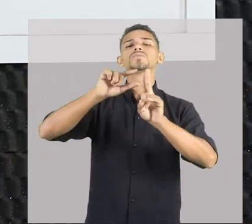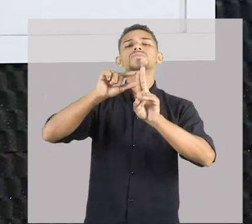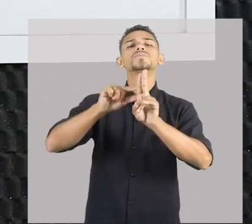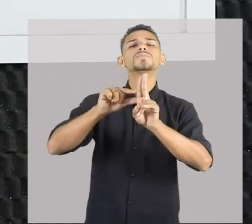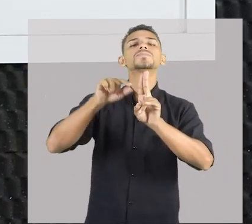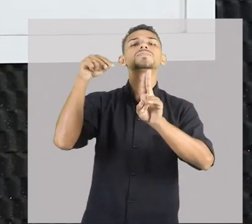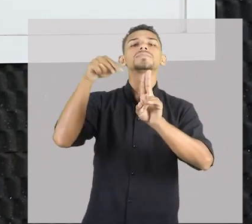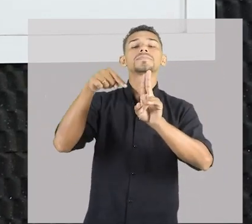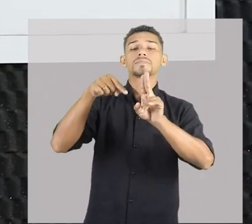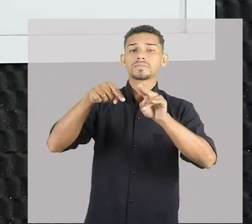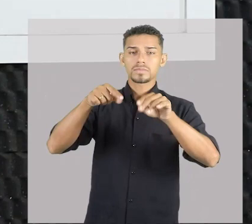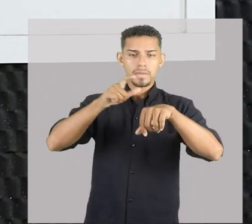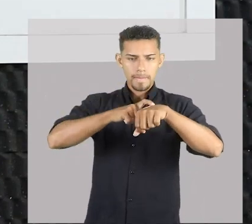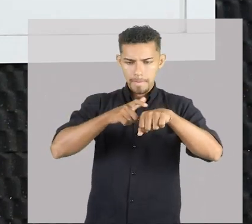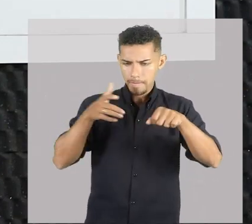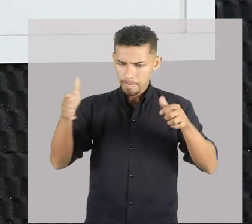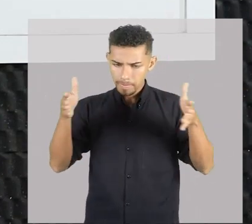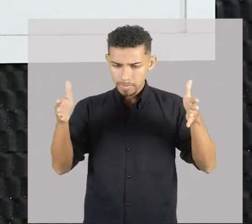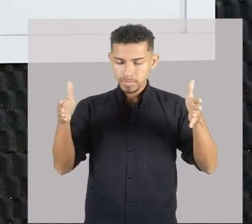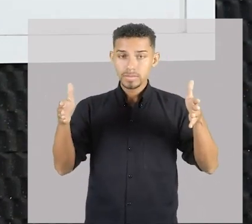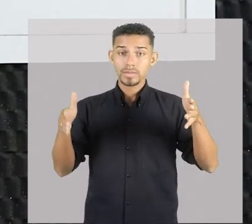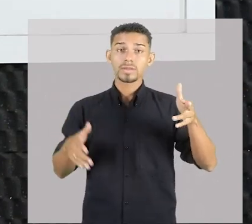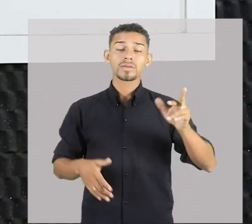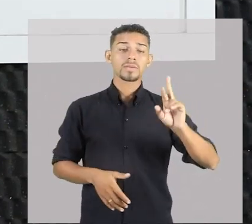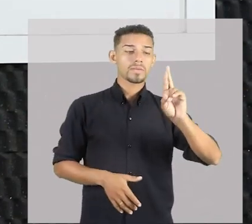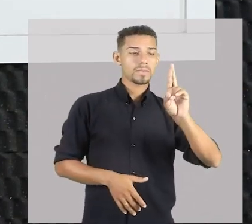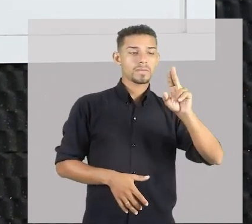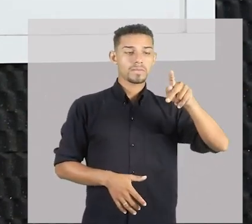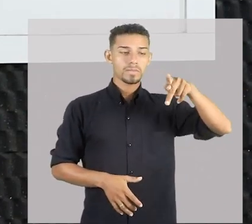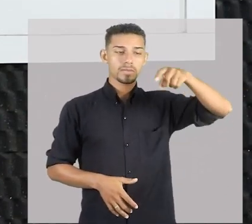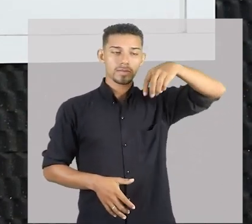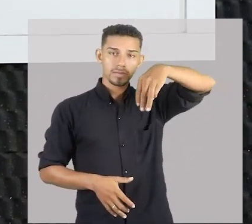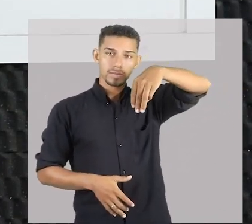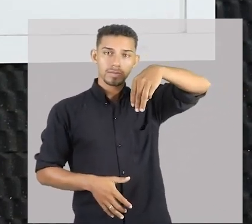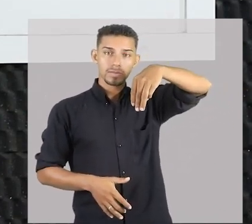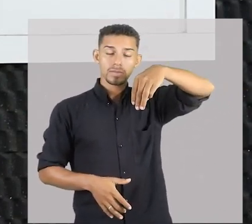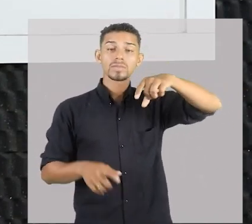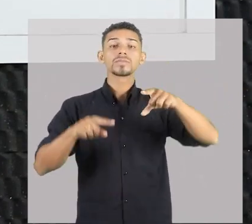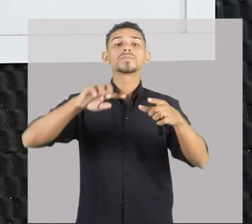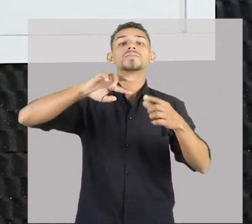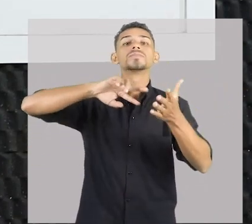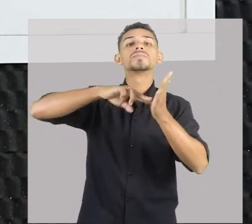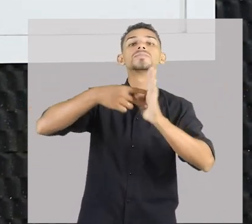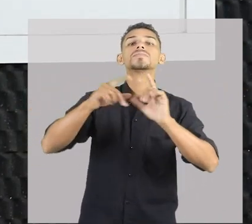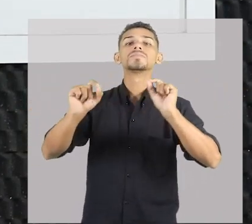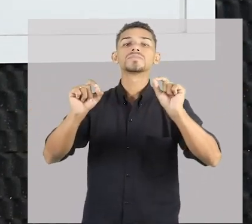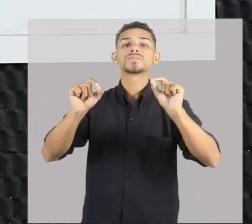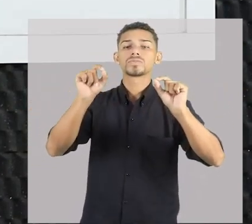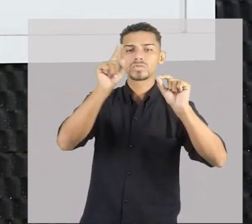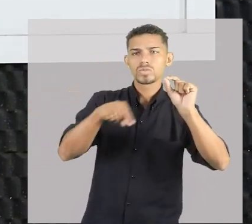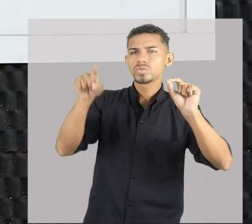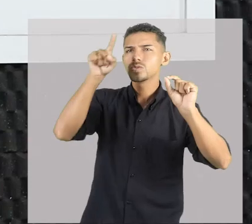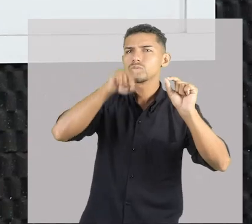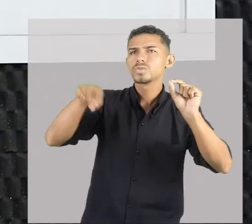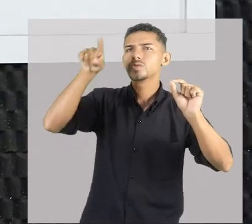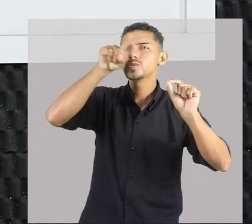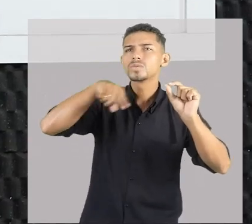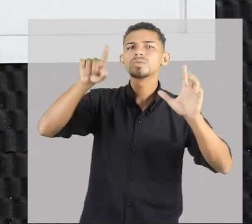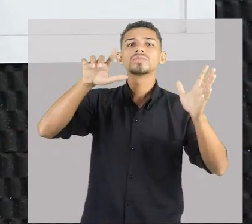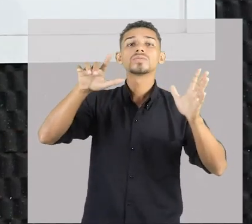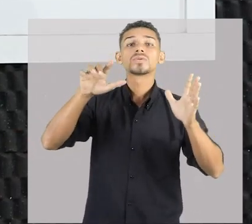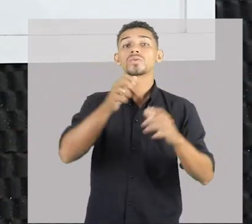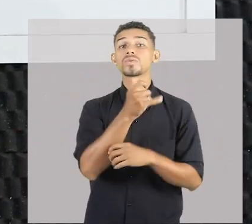de frequência é RPM, rotações por minuto, tá?